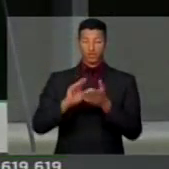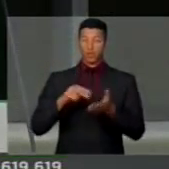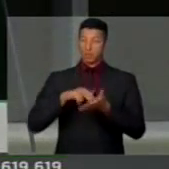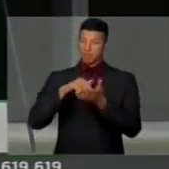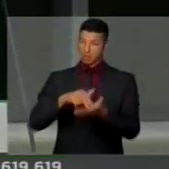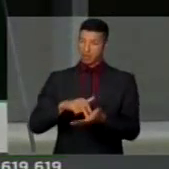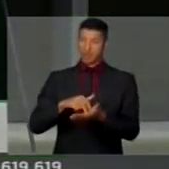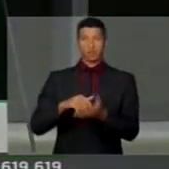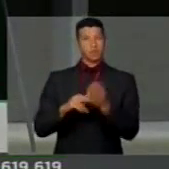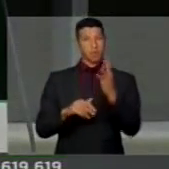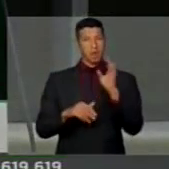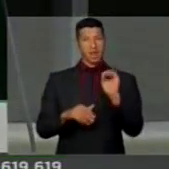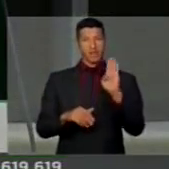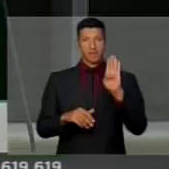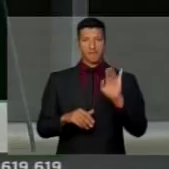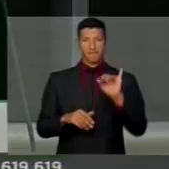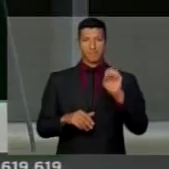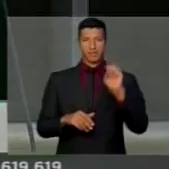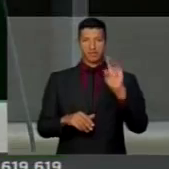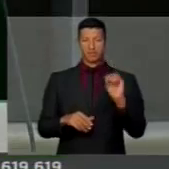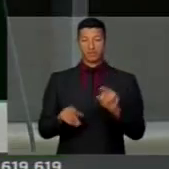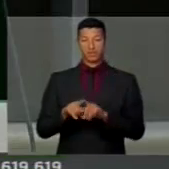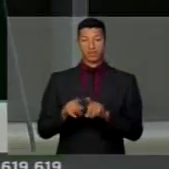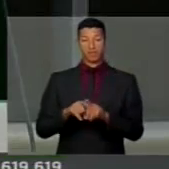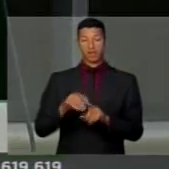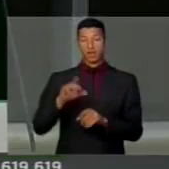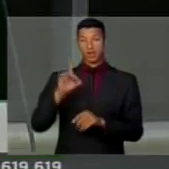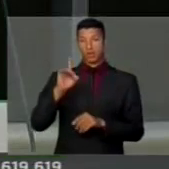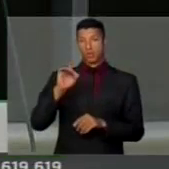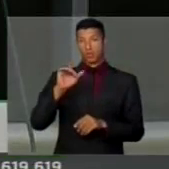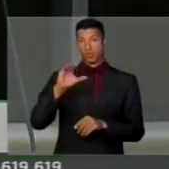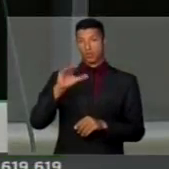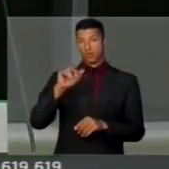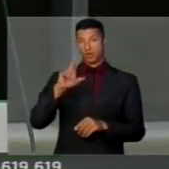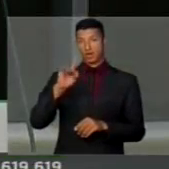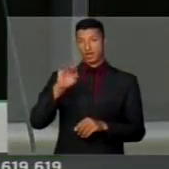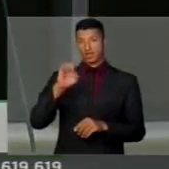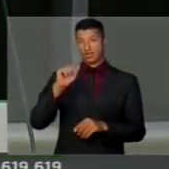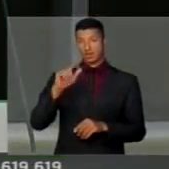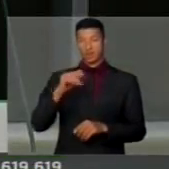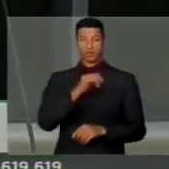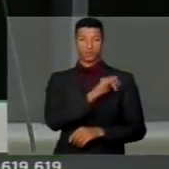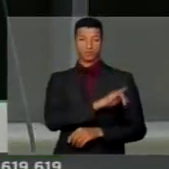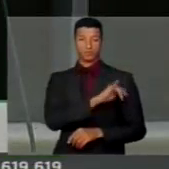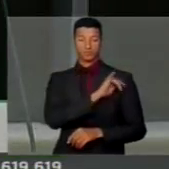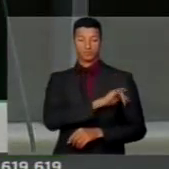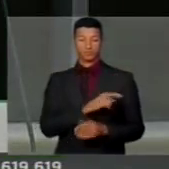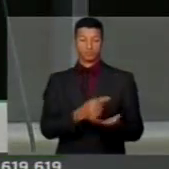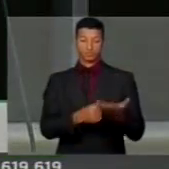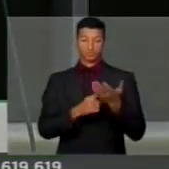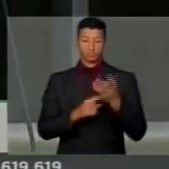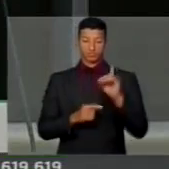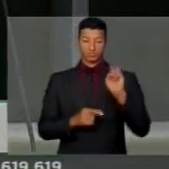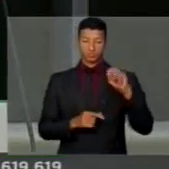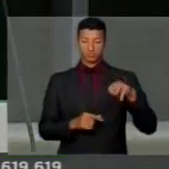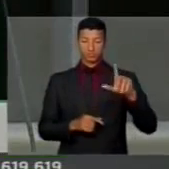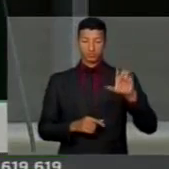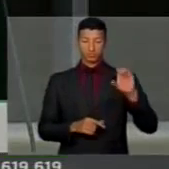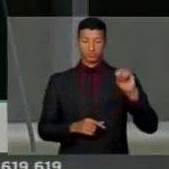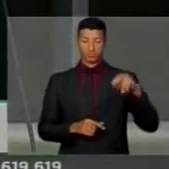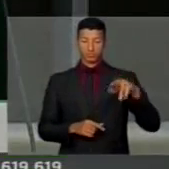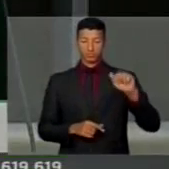bispos e tem a palavra de Dom Orani, cardeal do nosso país, cardeal do Rio de Janeiro, tem a palavra de Dom Leonardo Steiner,